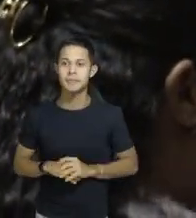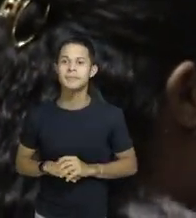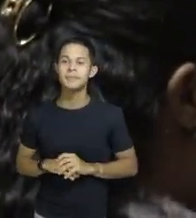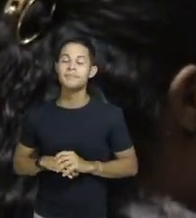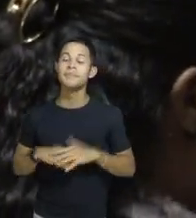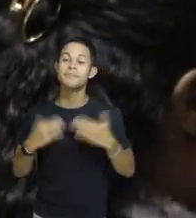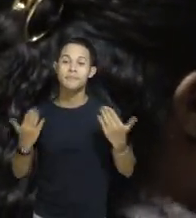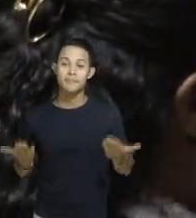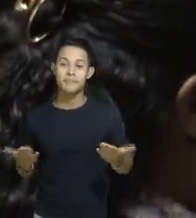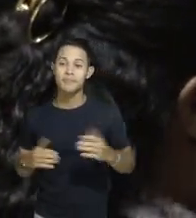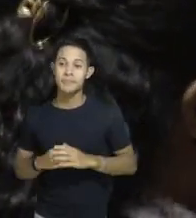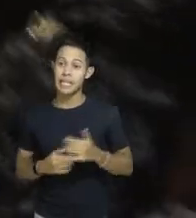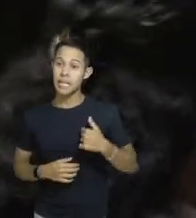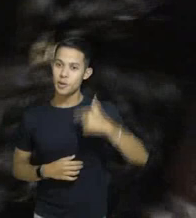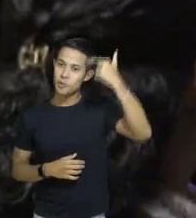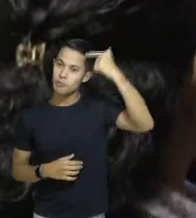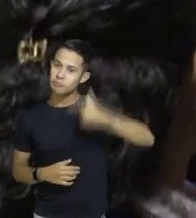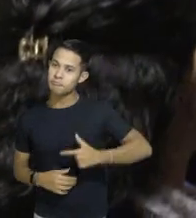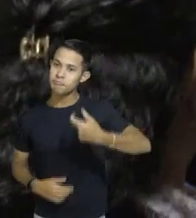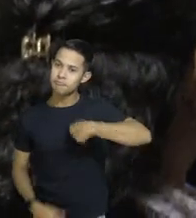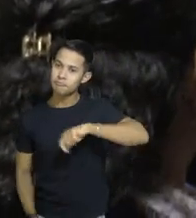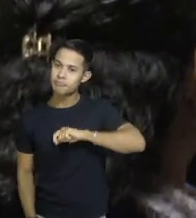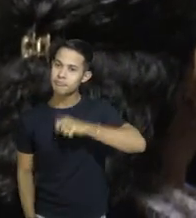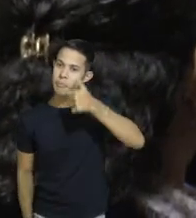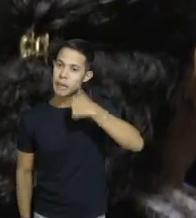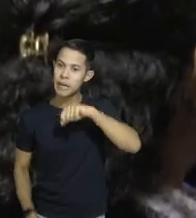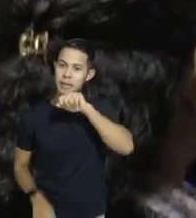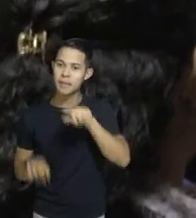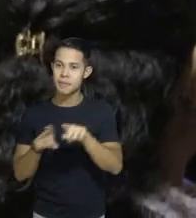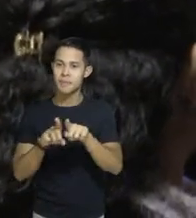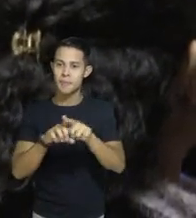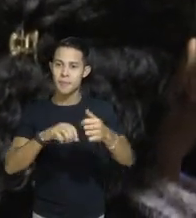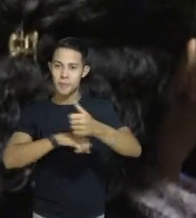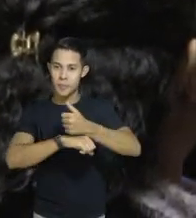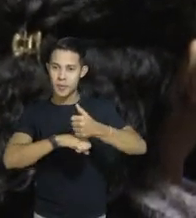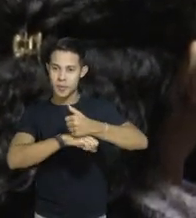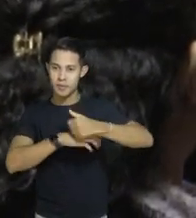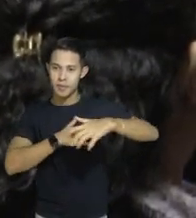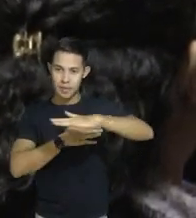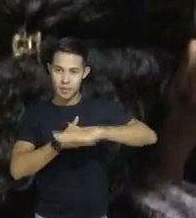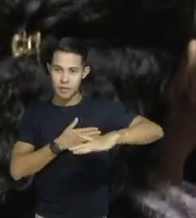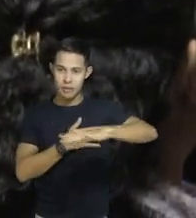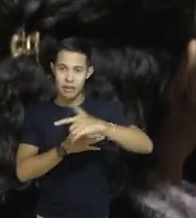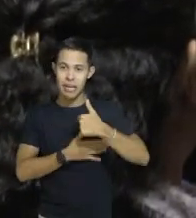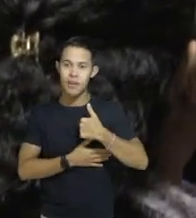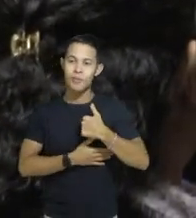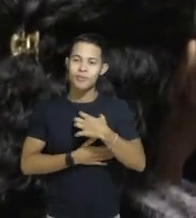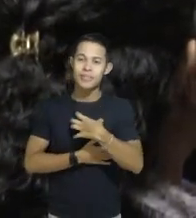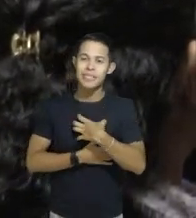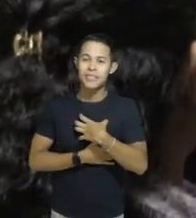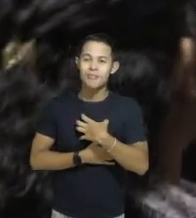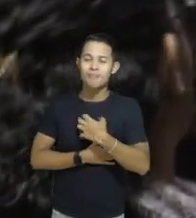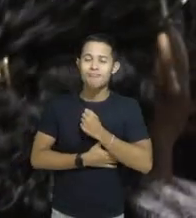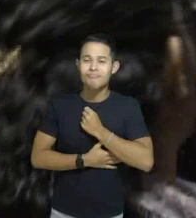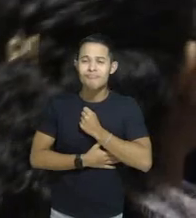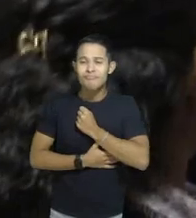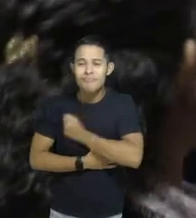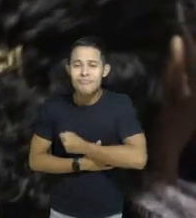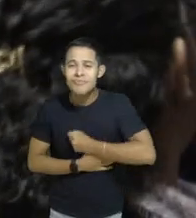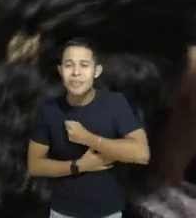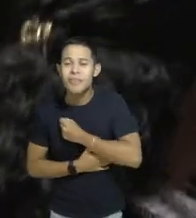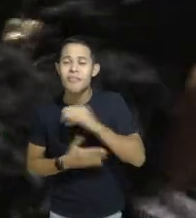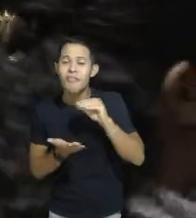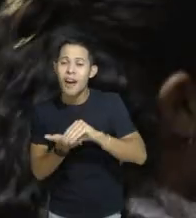assim, como mãe e como profissional da área, eu senti muita falta de mais professores aqui, de sala de